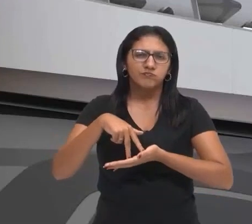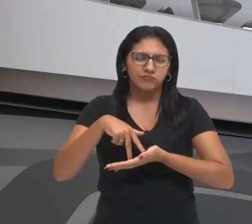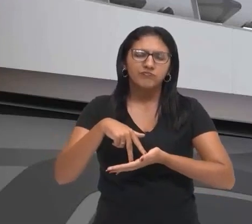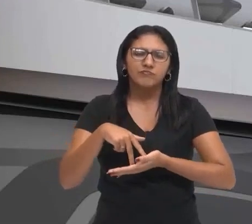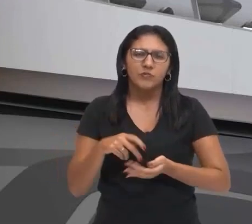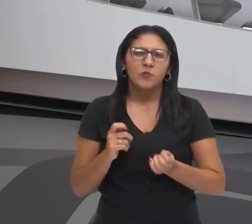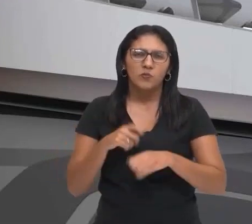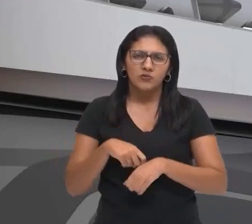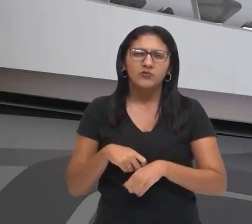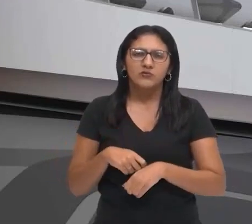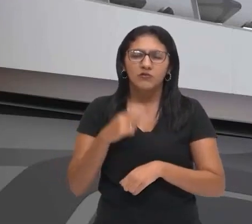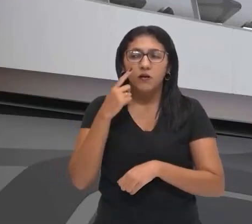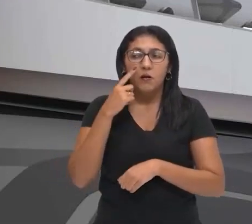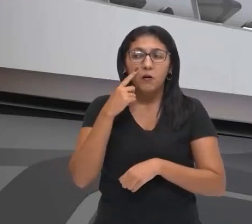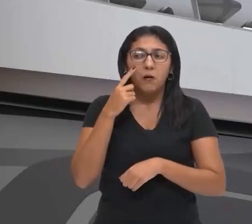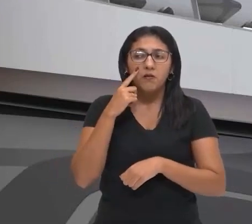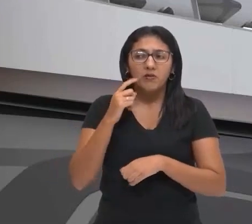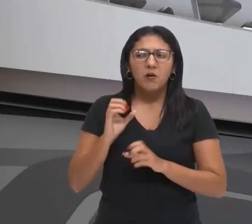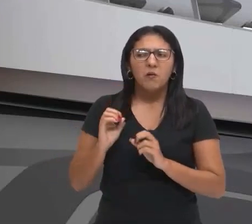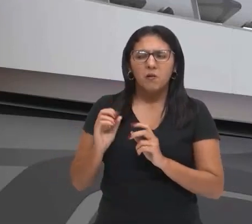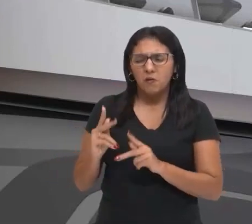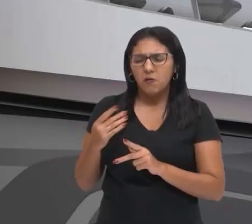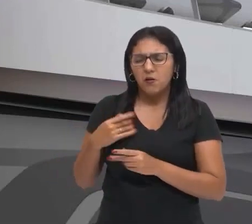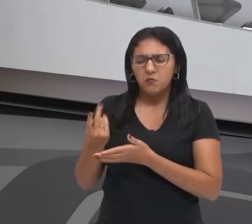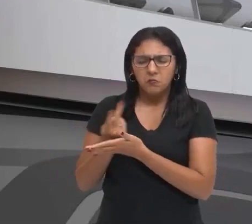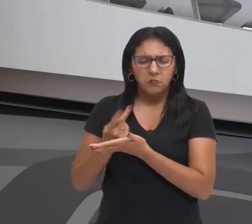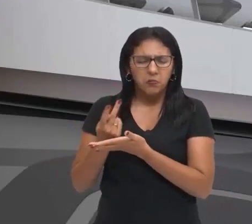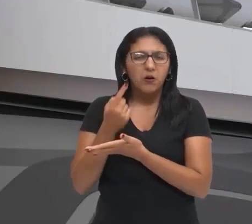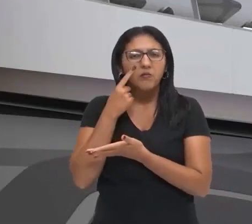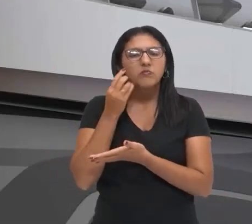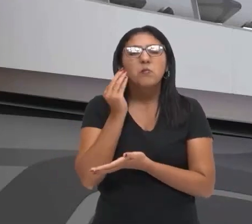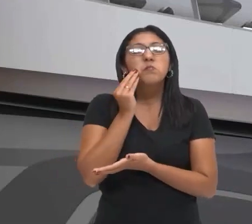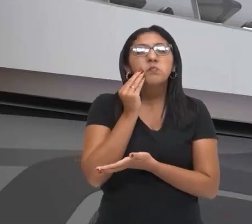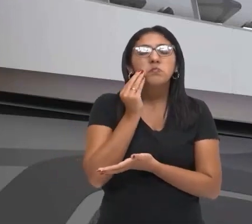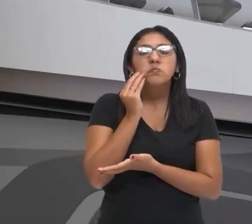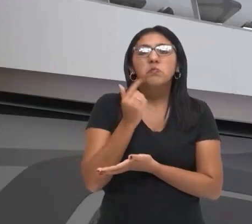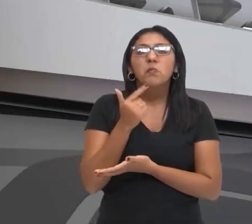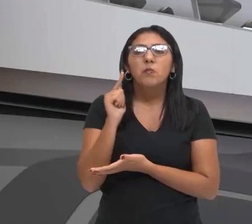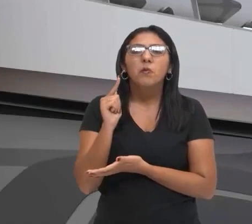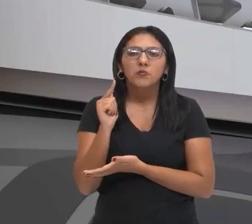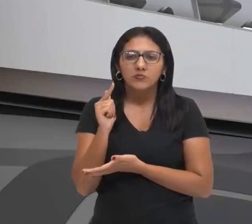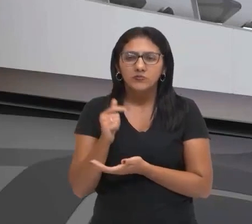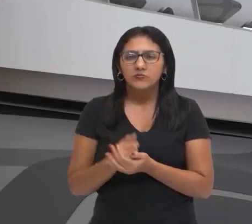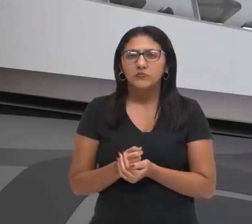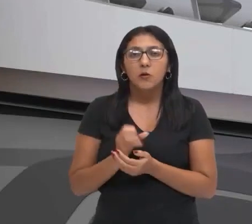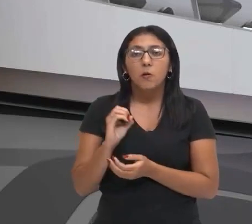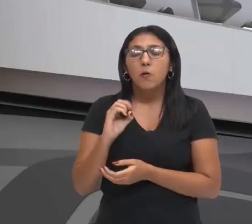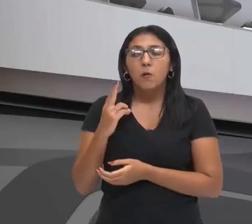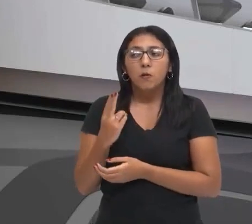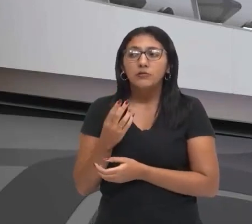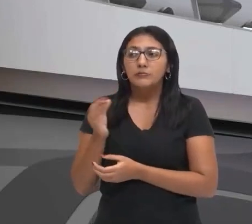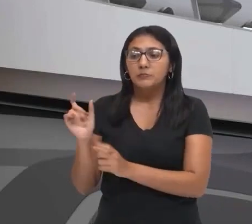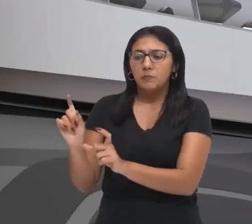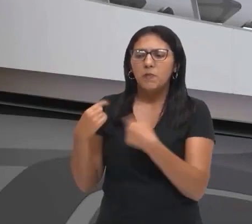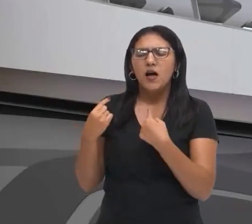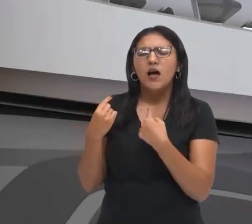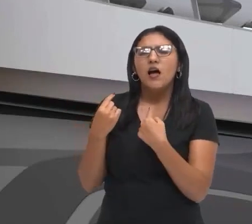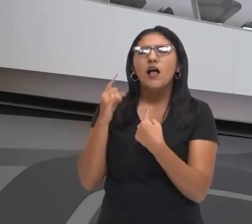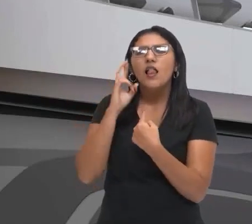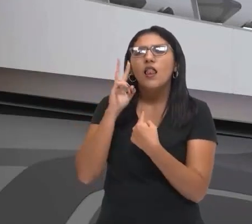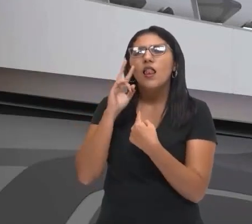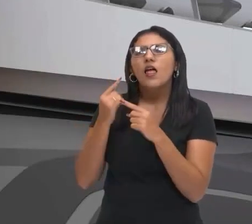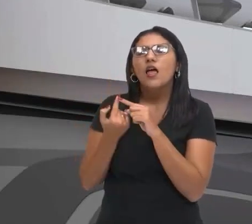daquele obstáculo, criar uma nova oportunidade, uma fortaleza. Aquela crítica que nós falamos lá no